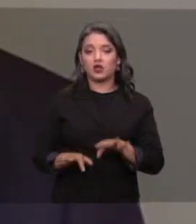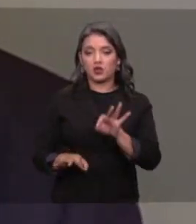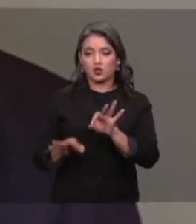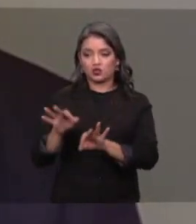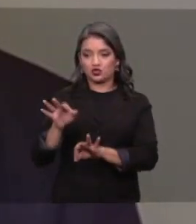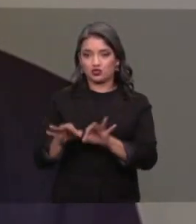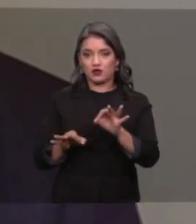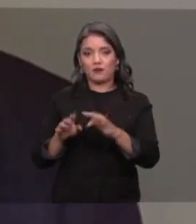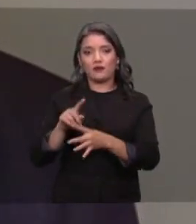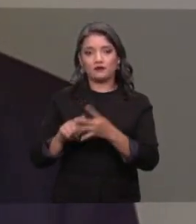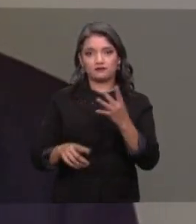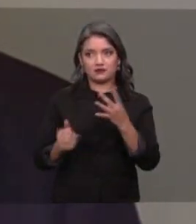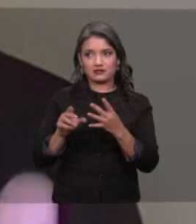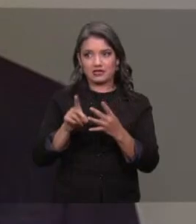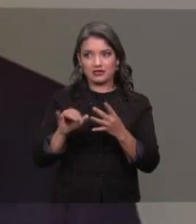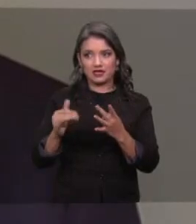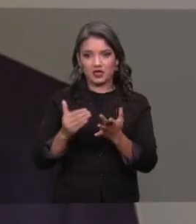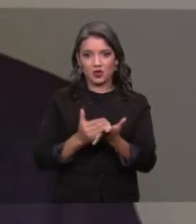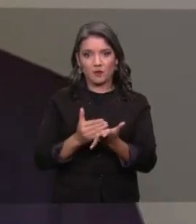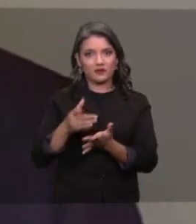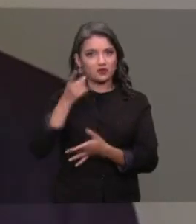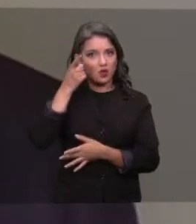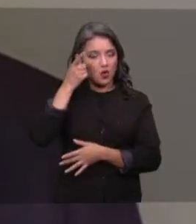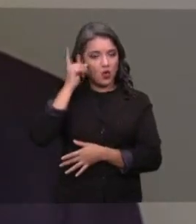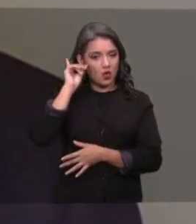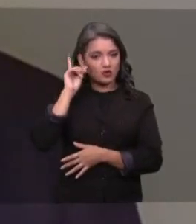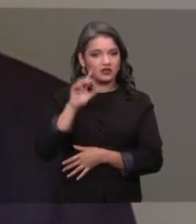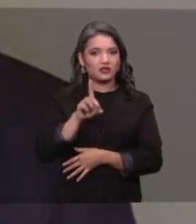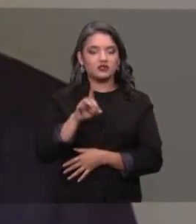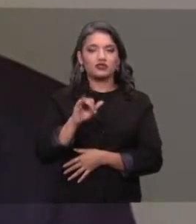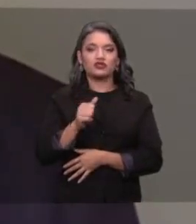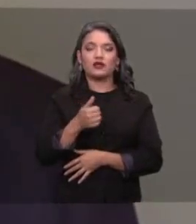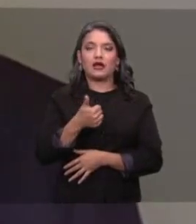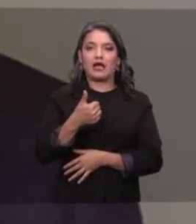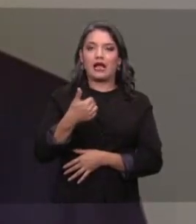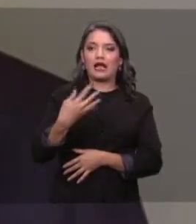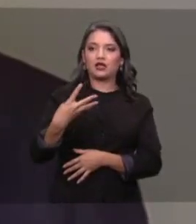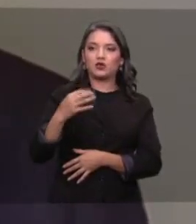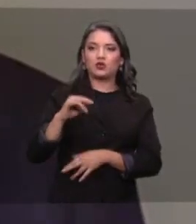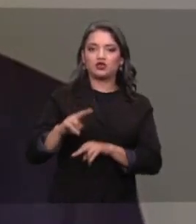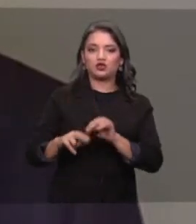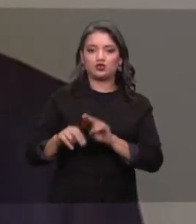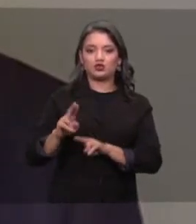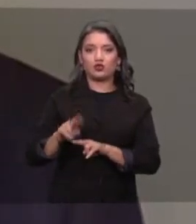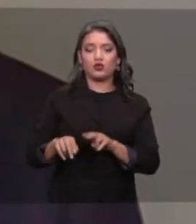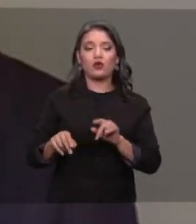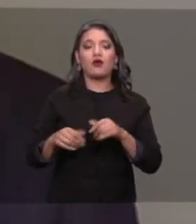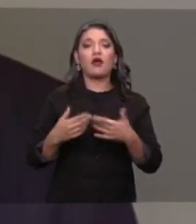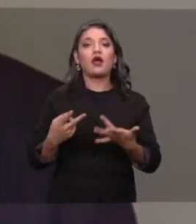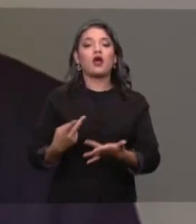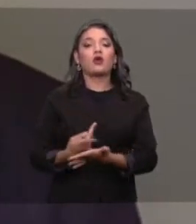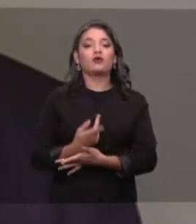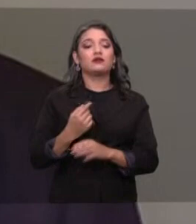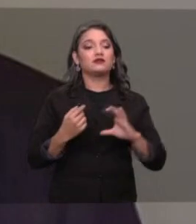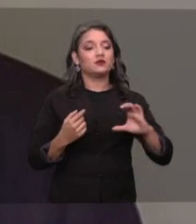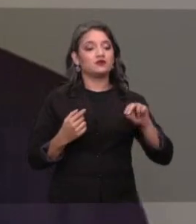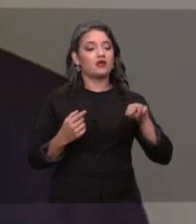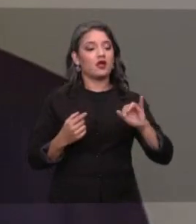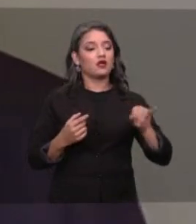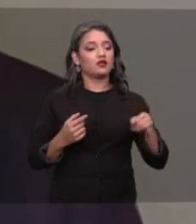dessas ações ter tido início na data de ontem, 14 de junho, em que o Conselho Nacional de Justiça, o